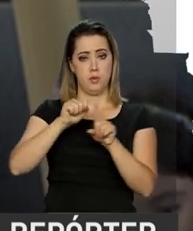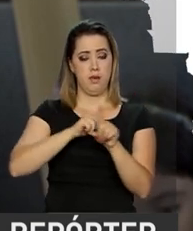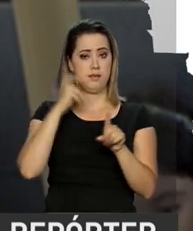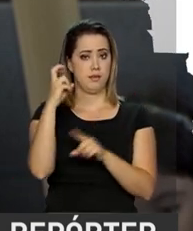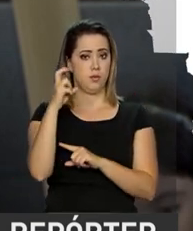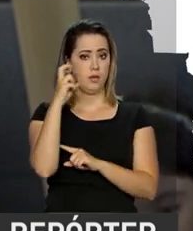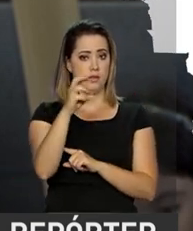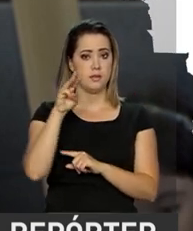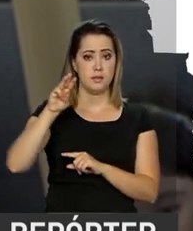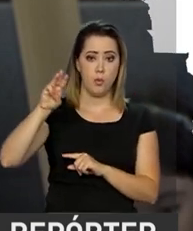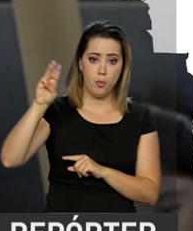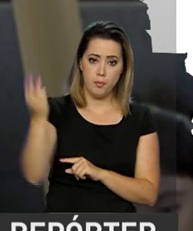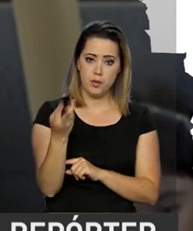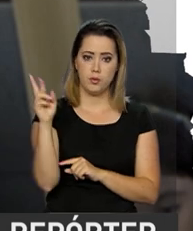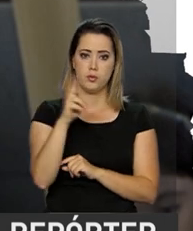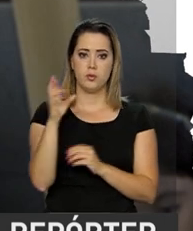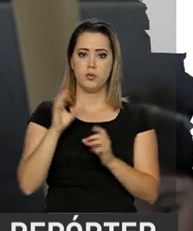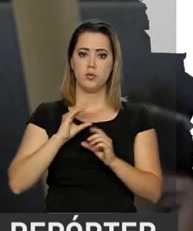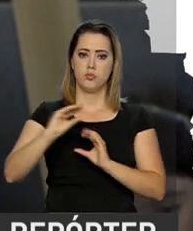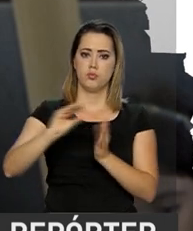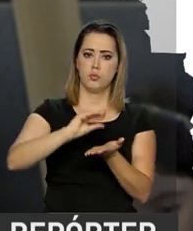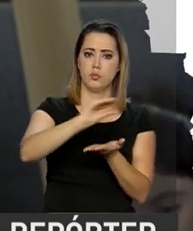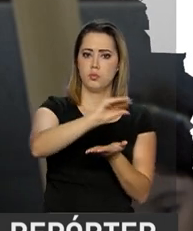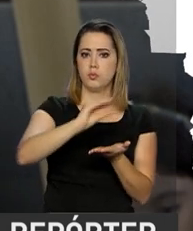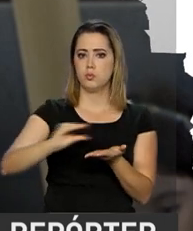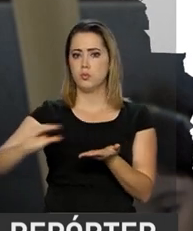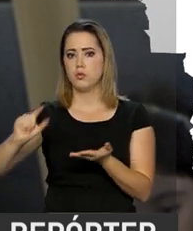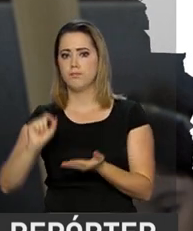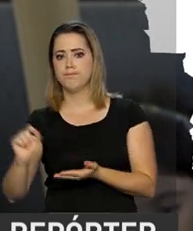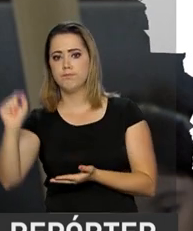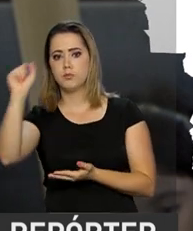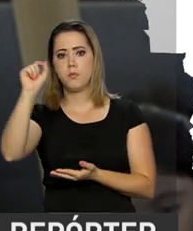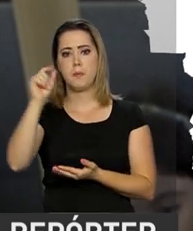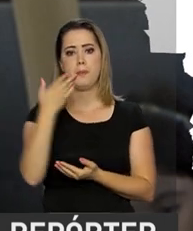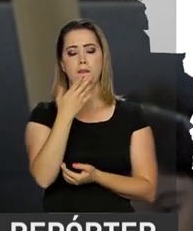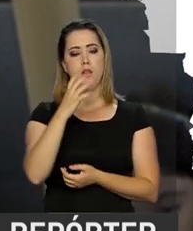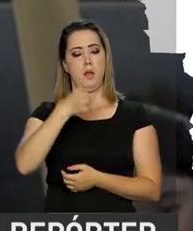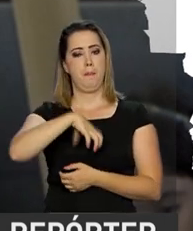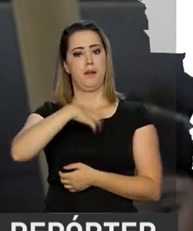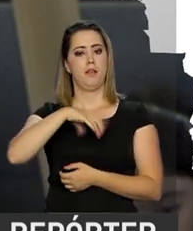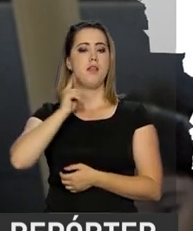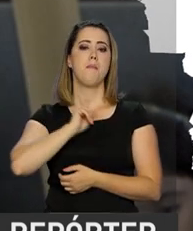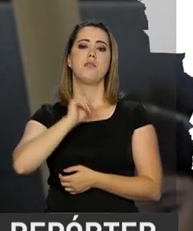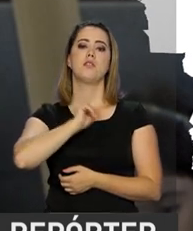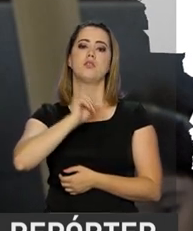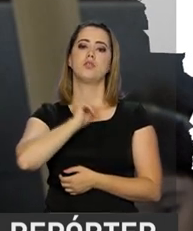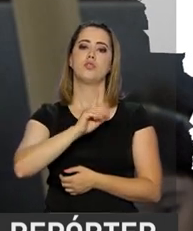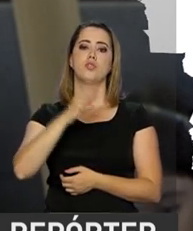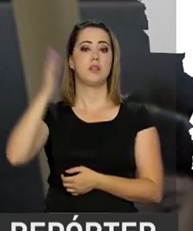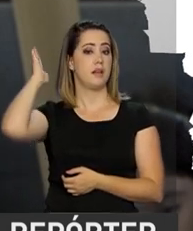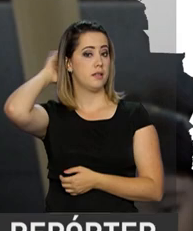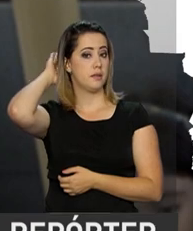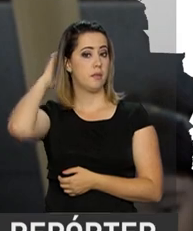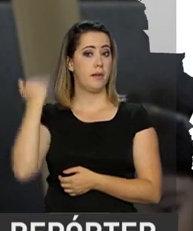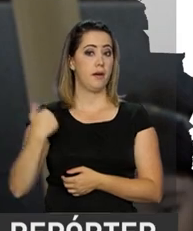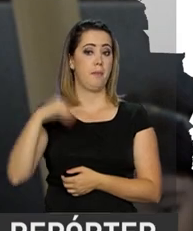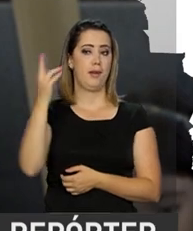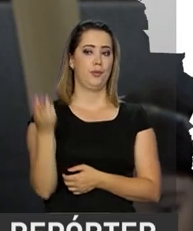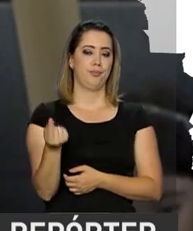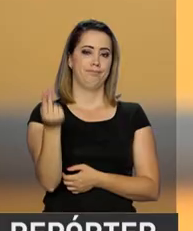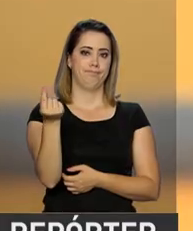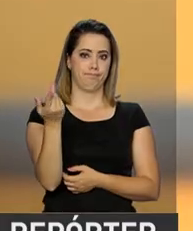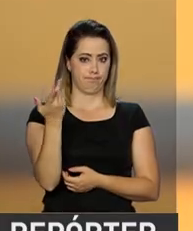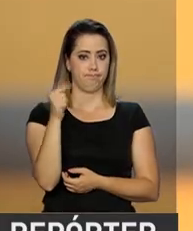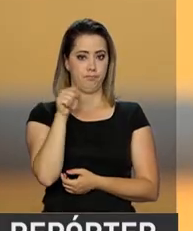deais para 26 estados os maes volumes foram para a Bahia Minas Gerais e Pará São ações